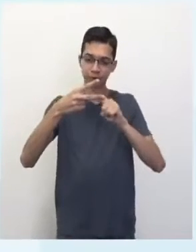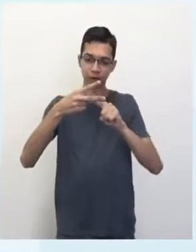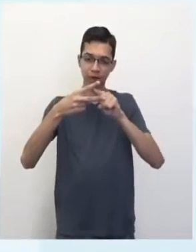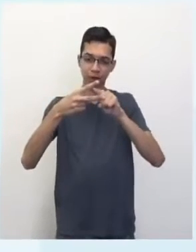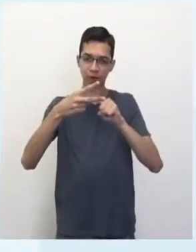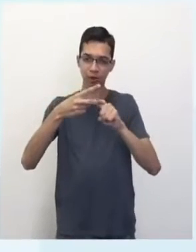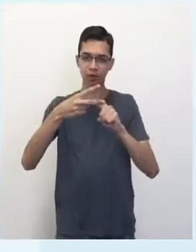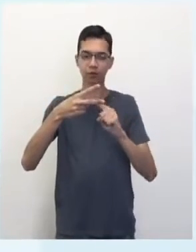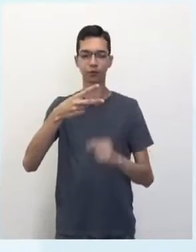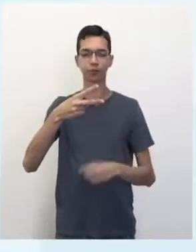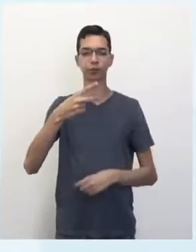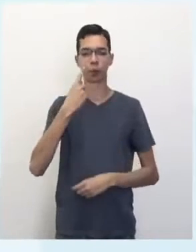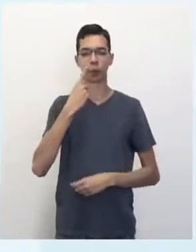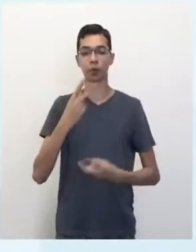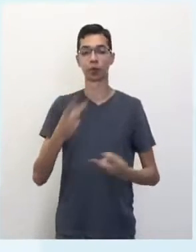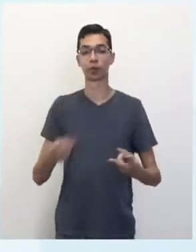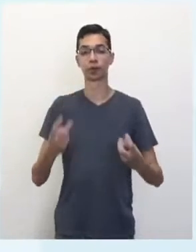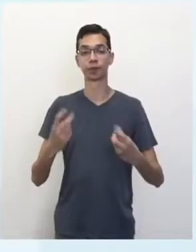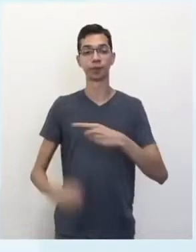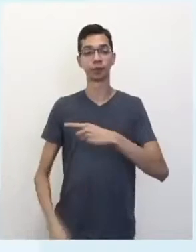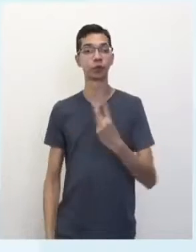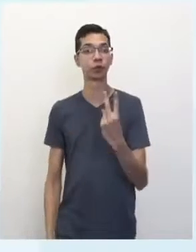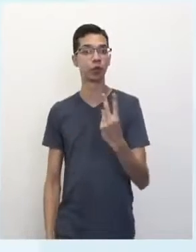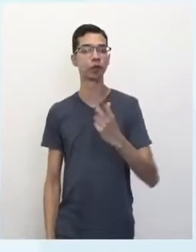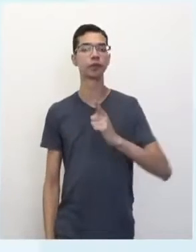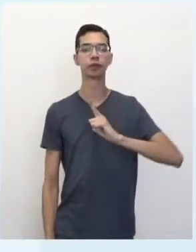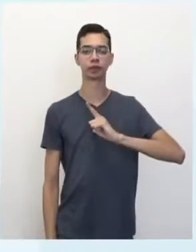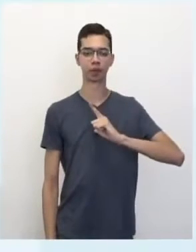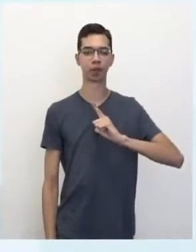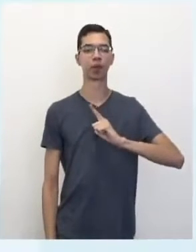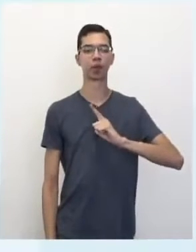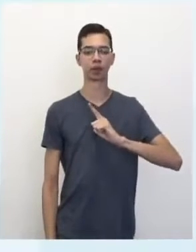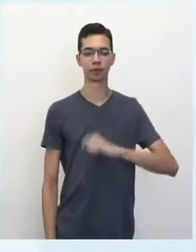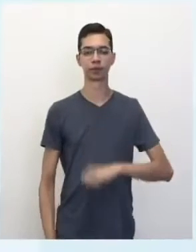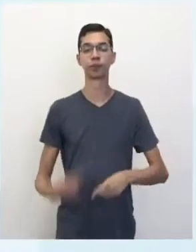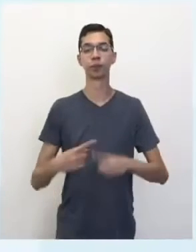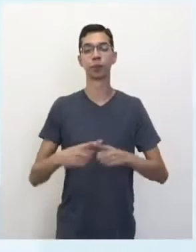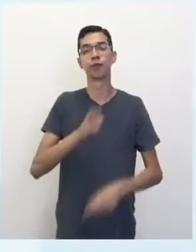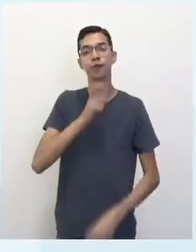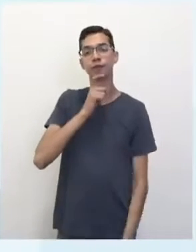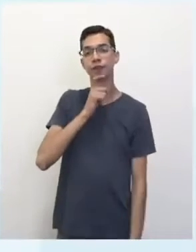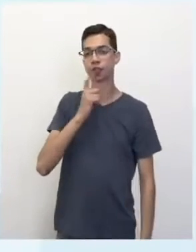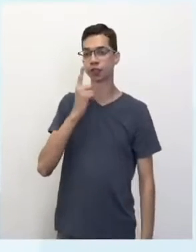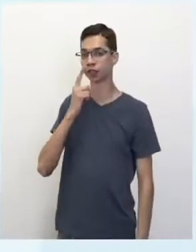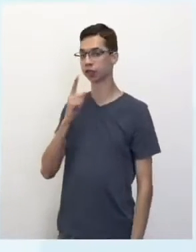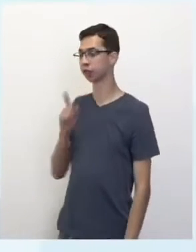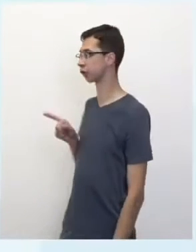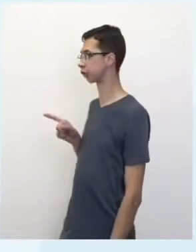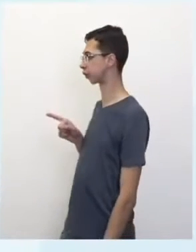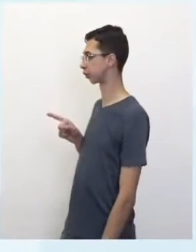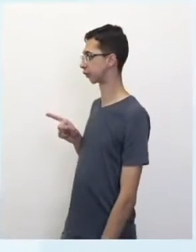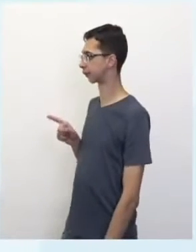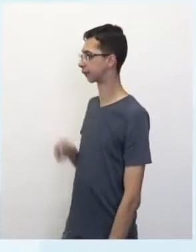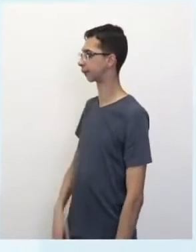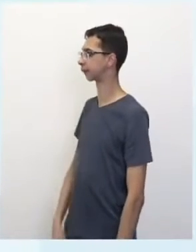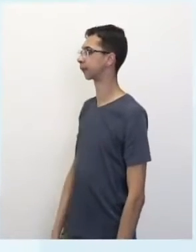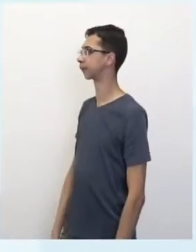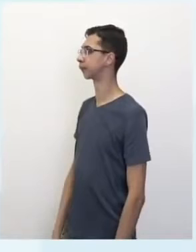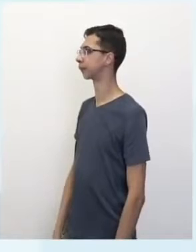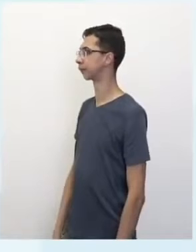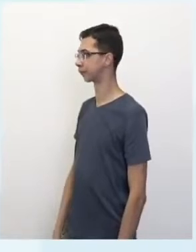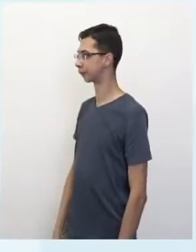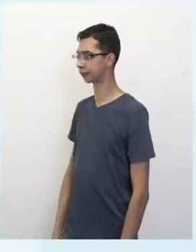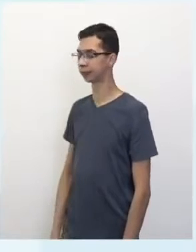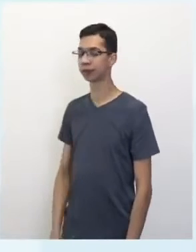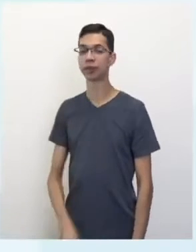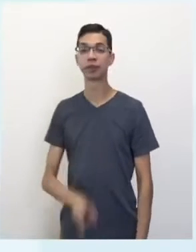eu vou ter dois ângulos, né, Tony? Então, eu tenho esse ângulo em verde, né, que já está formado. Geralmente, a gente sempre